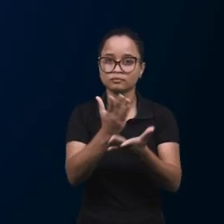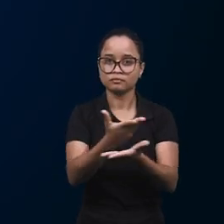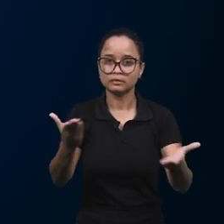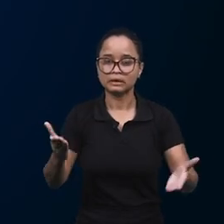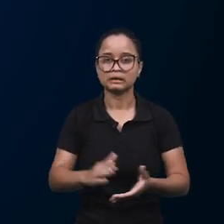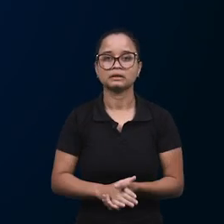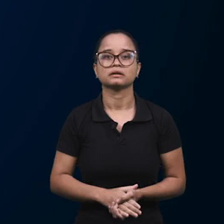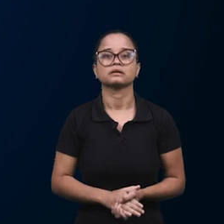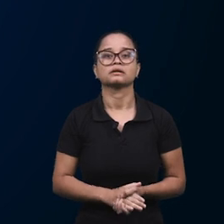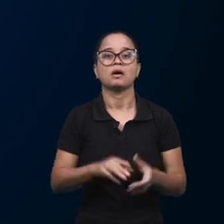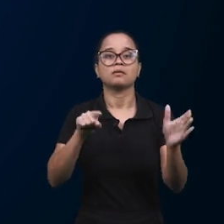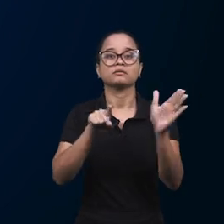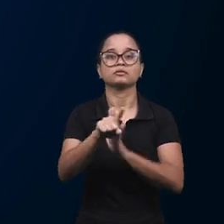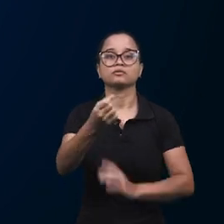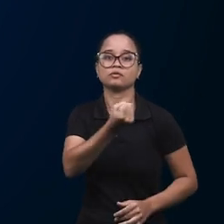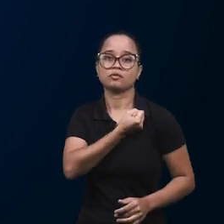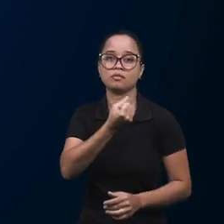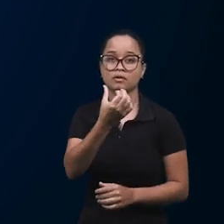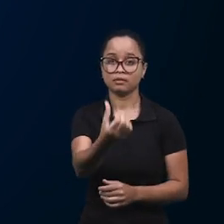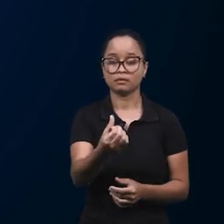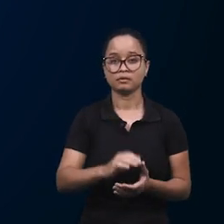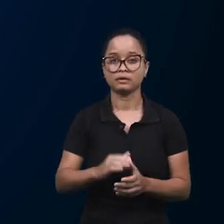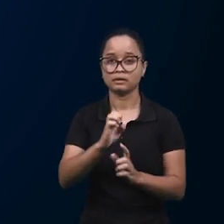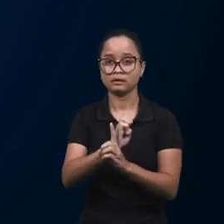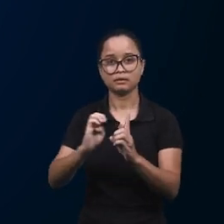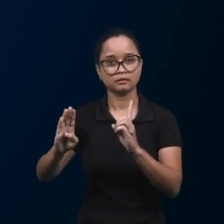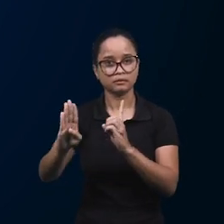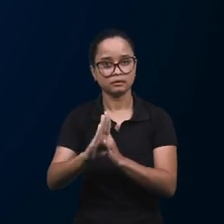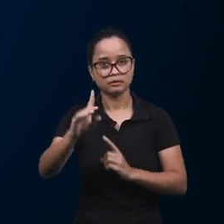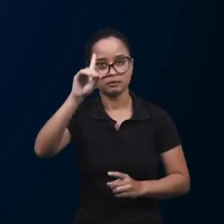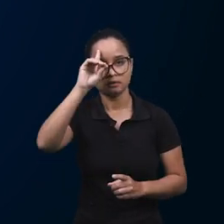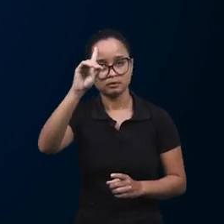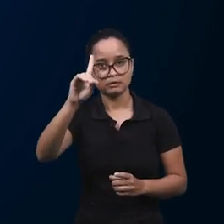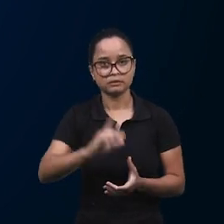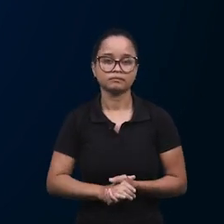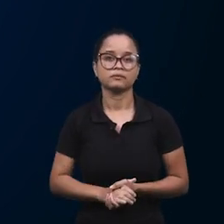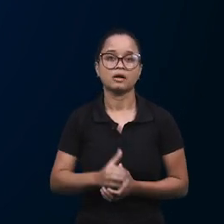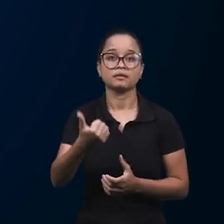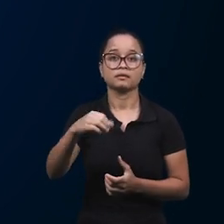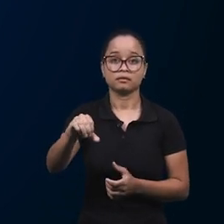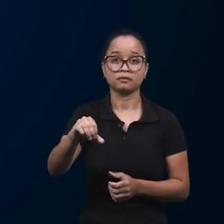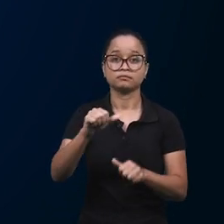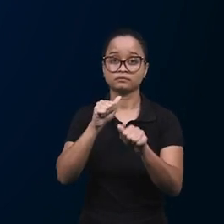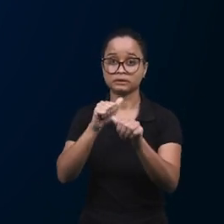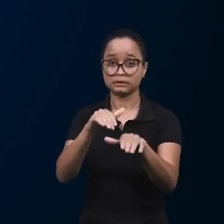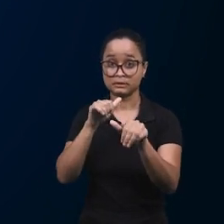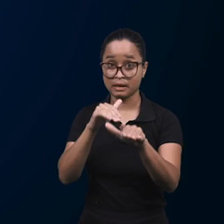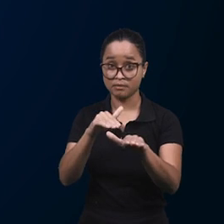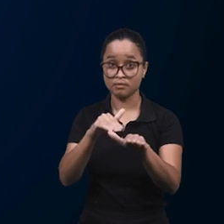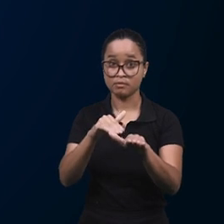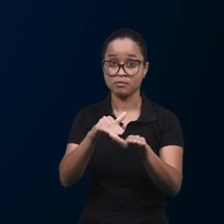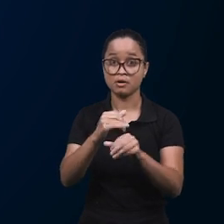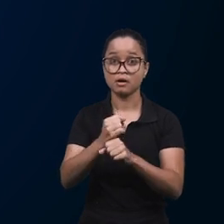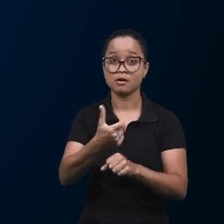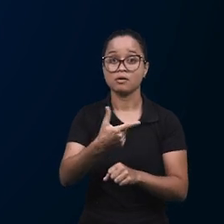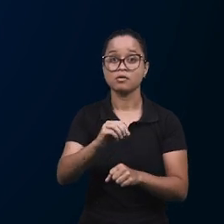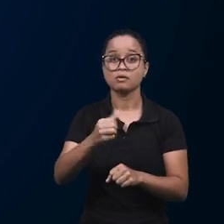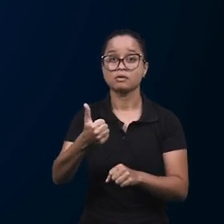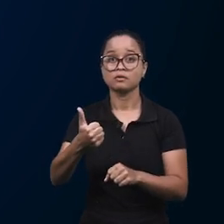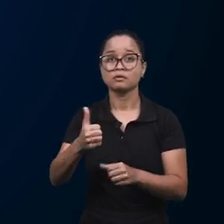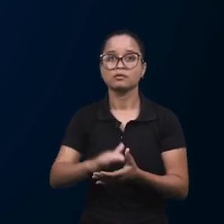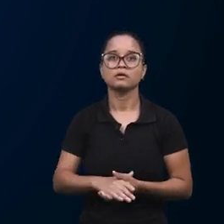a questão número 6, dessa Escola Bíblica Dominical do dia 19 de setembro de 2021, ela vai nos perguntar, já que